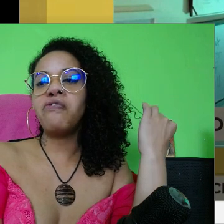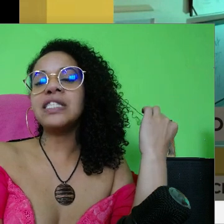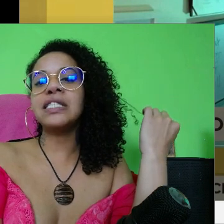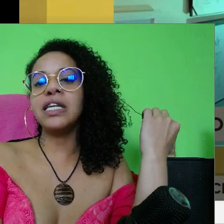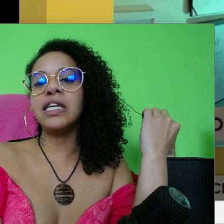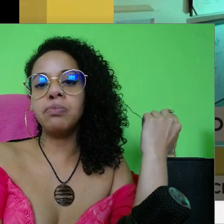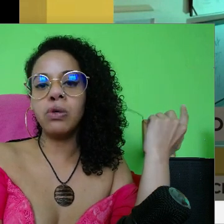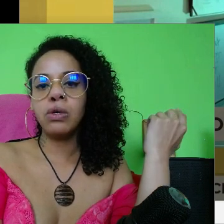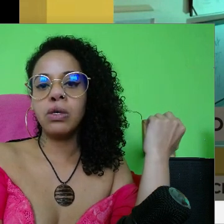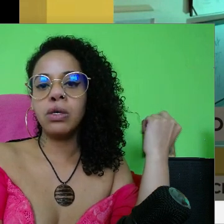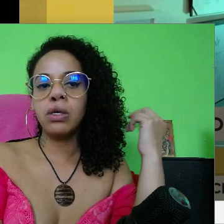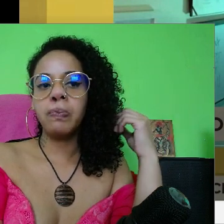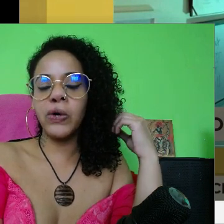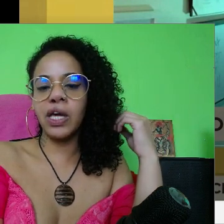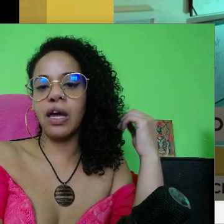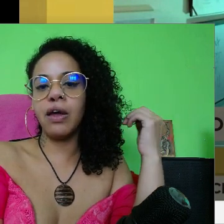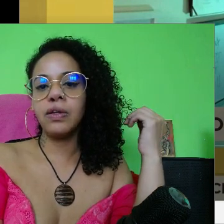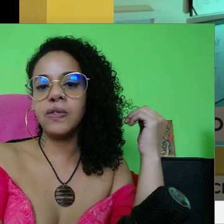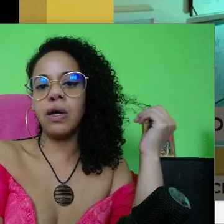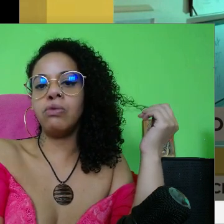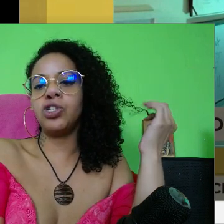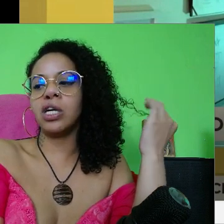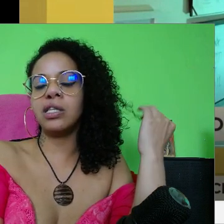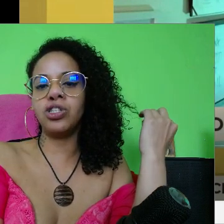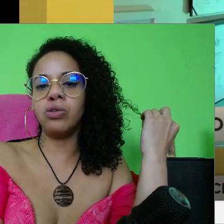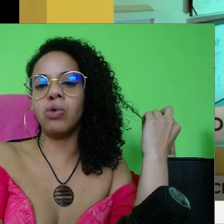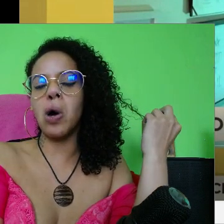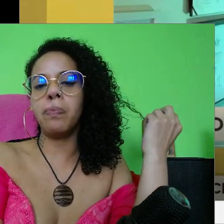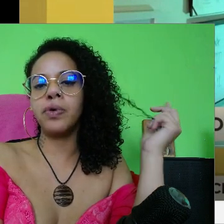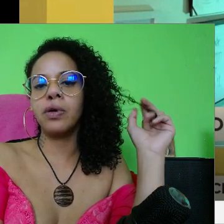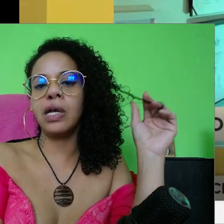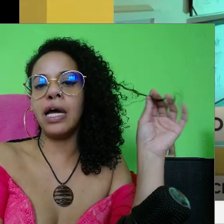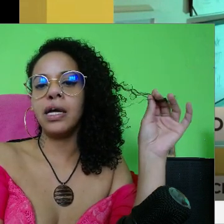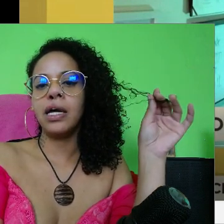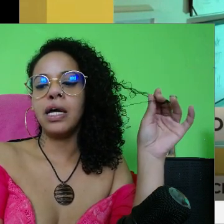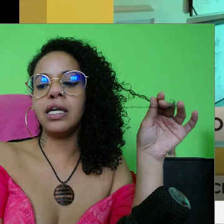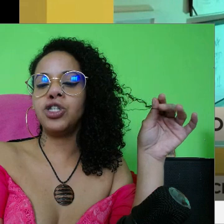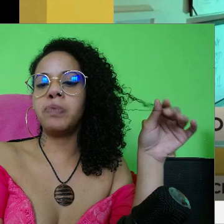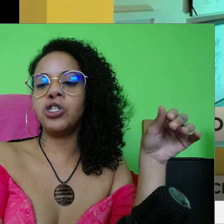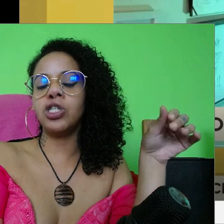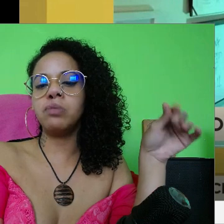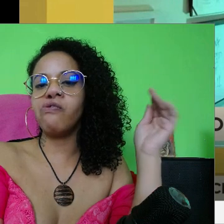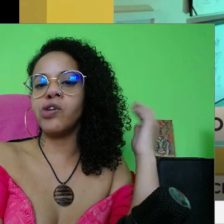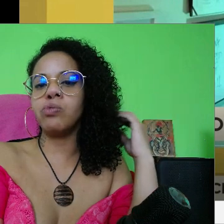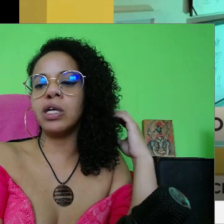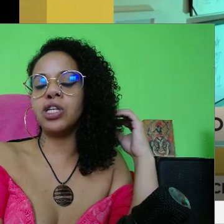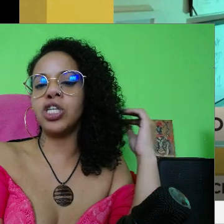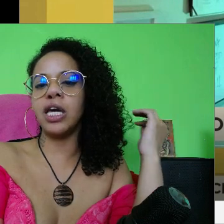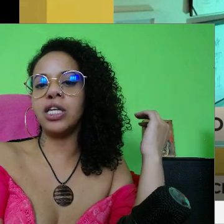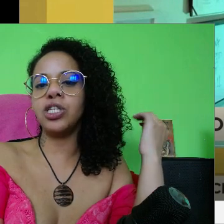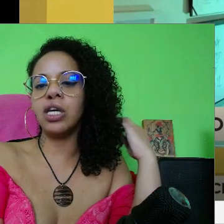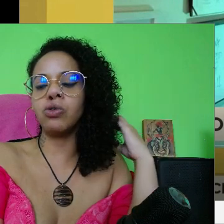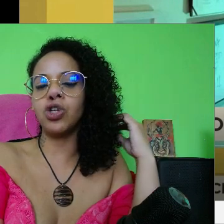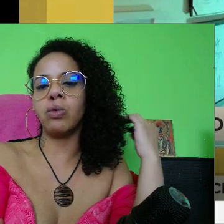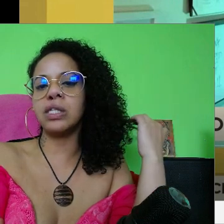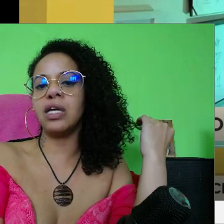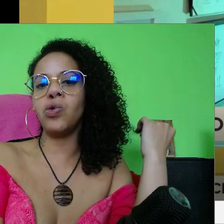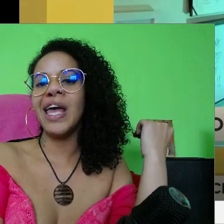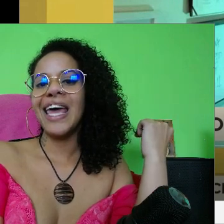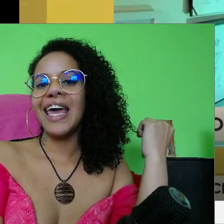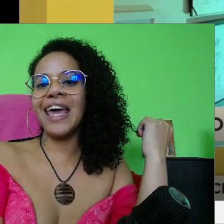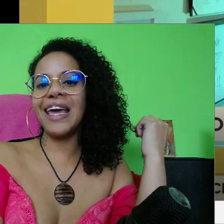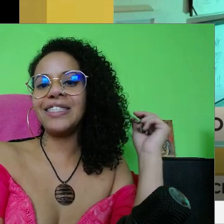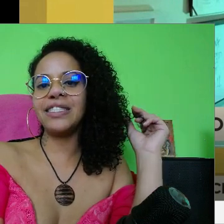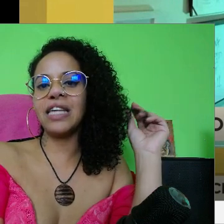no fascismo porque senão não tinha que ter tido um golpe né E antipetismo foi um ingrediente e continua